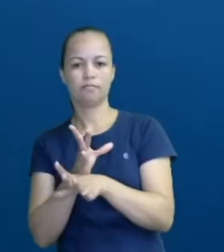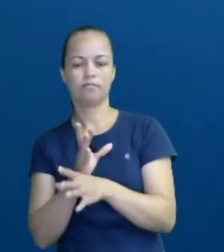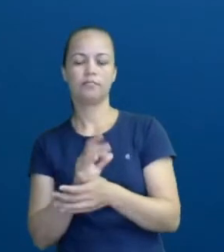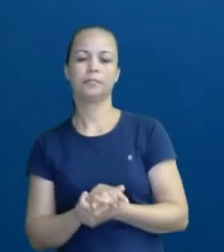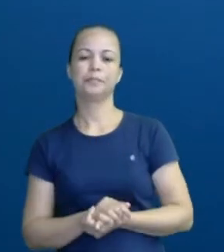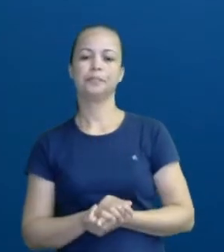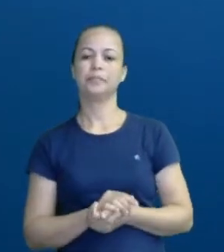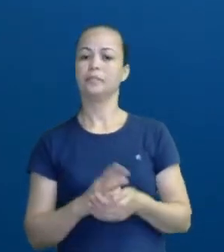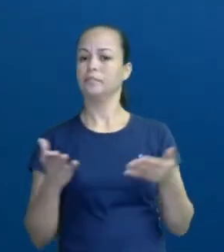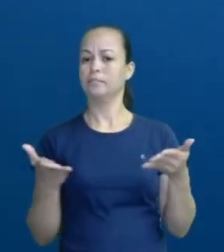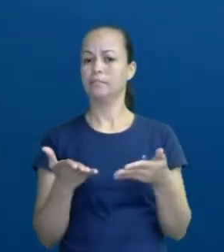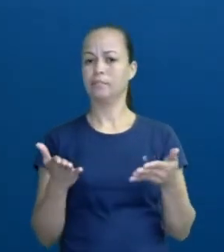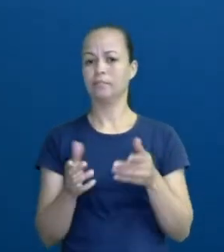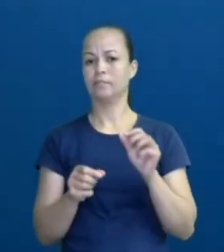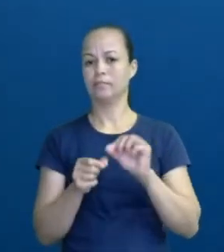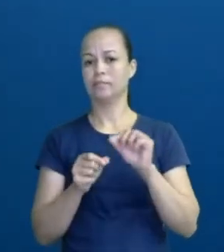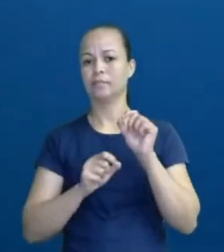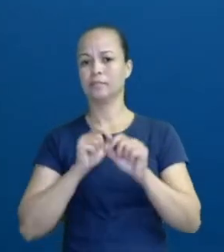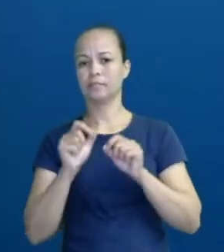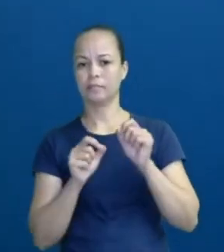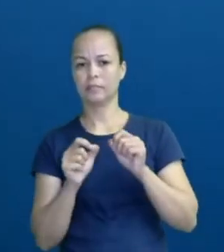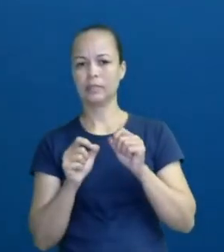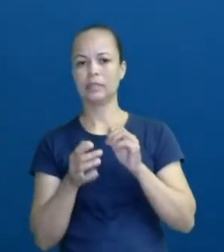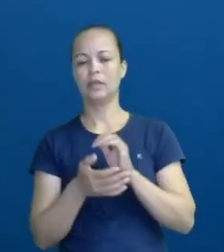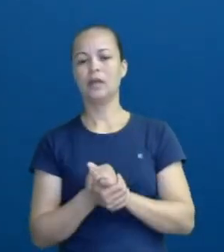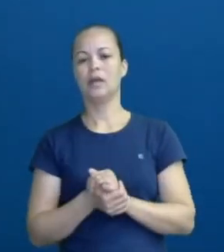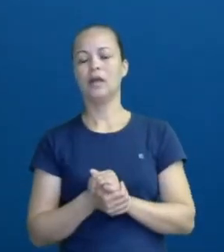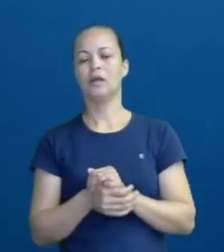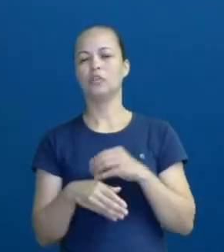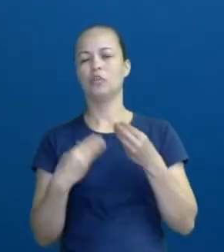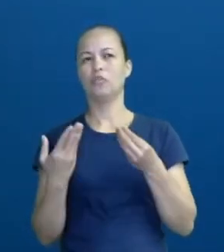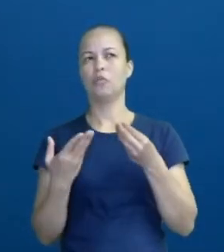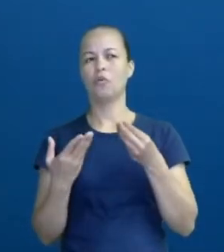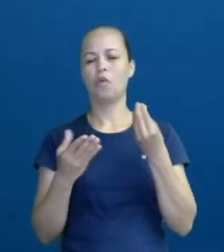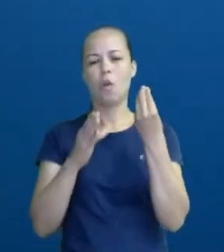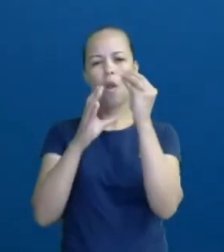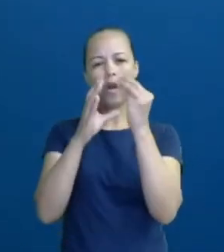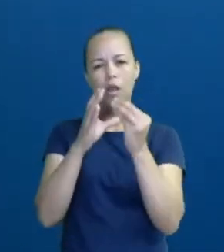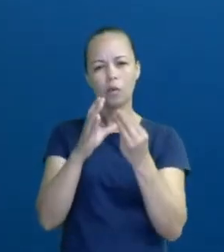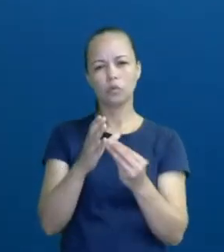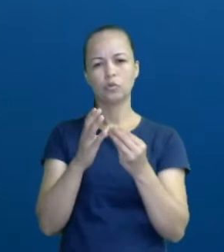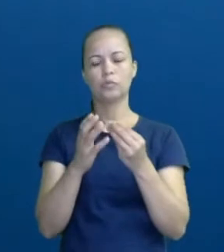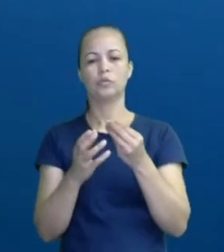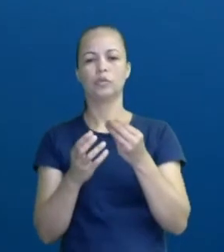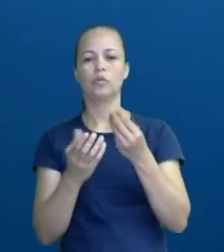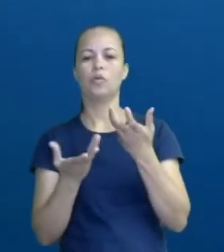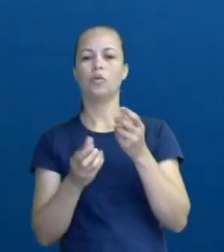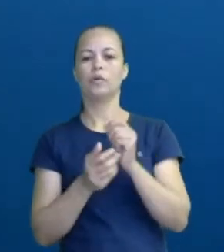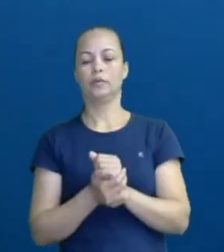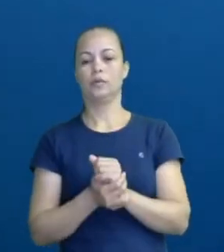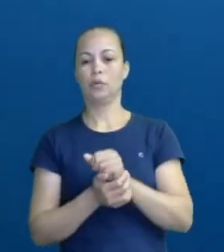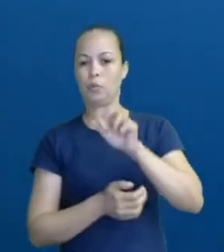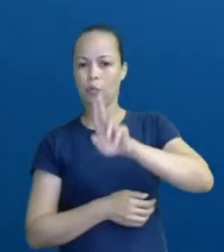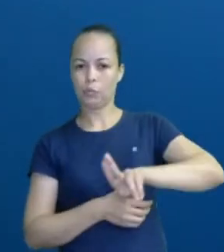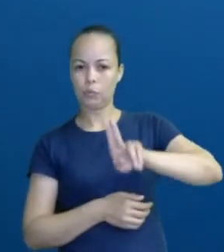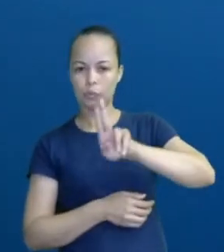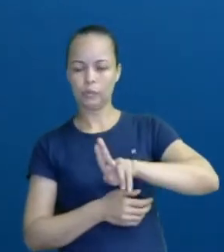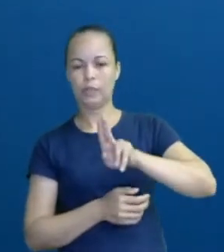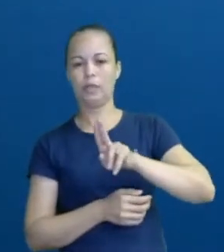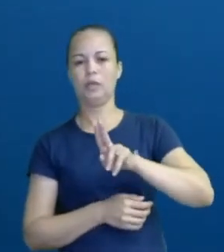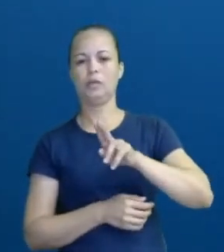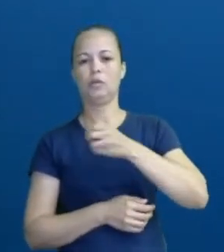acabou. O que eu vou fazer agora? Eu só vou colocar os números que eu usei na minha fatoração. Usei um